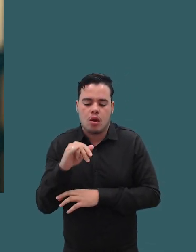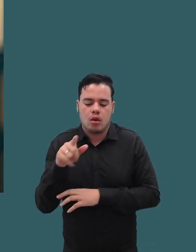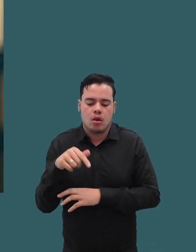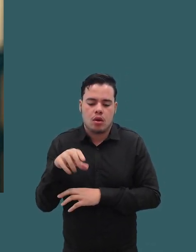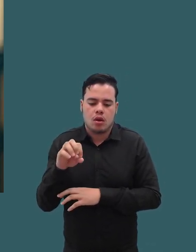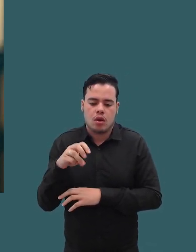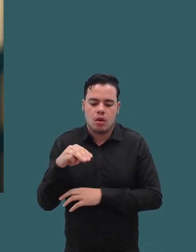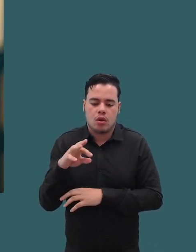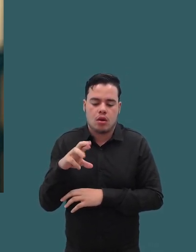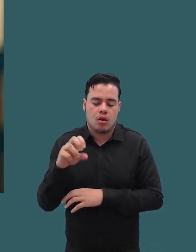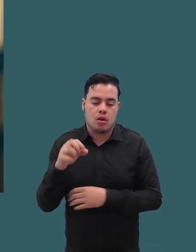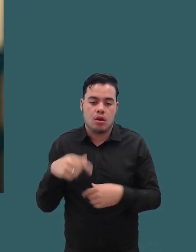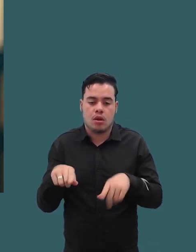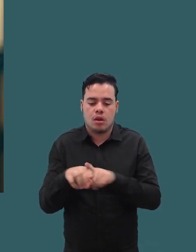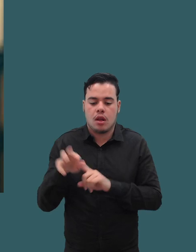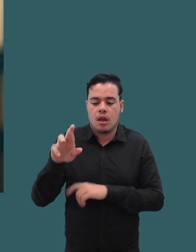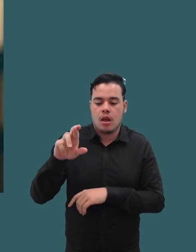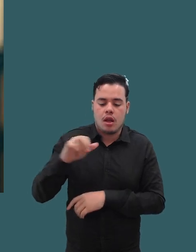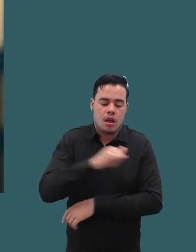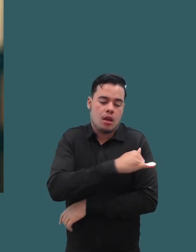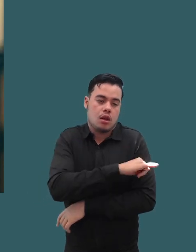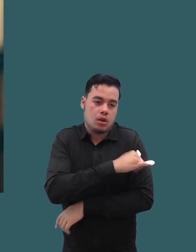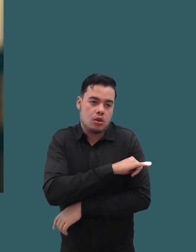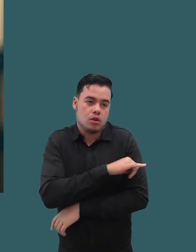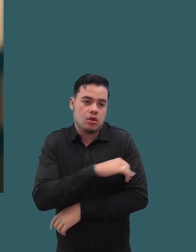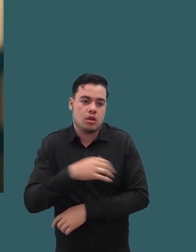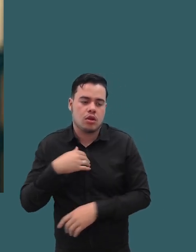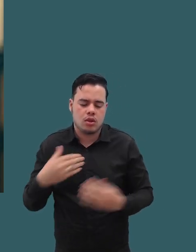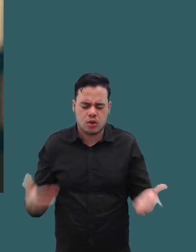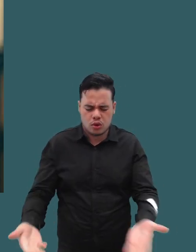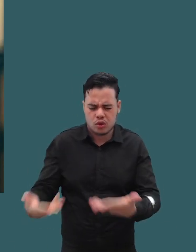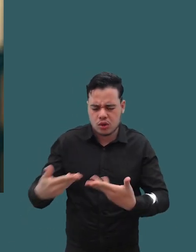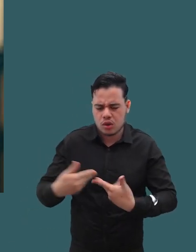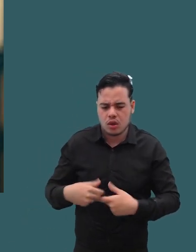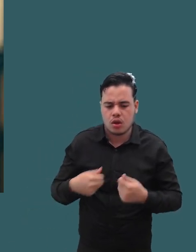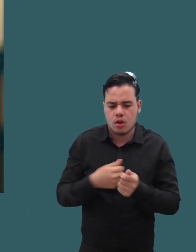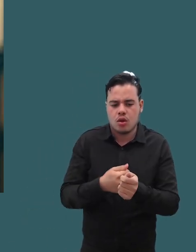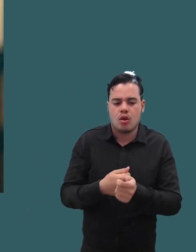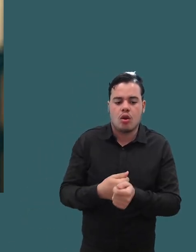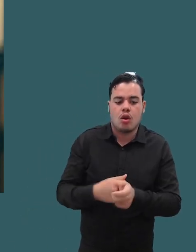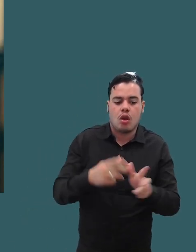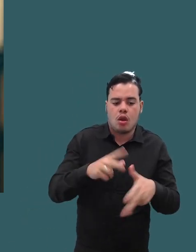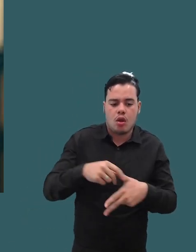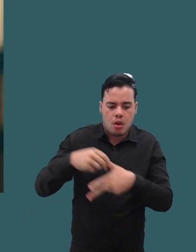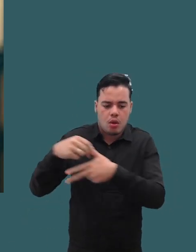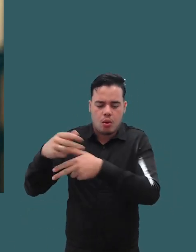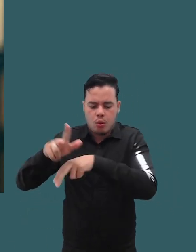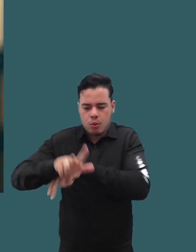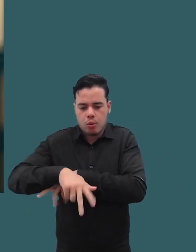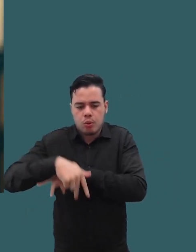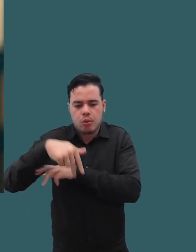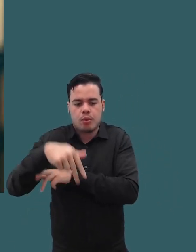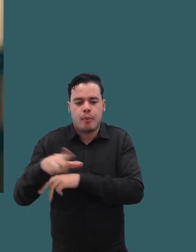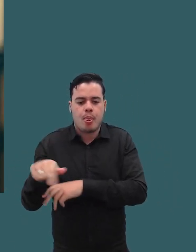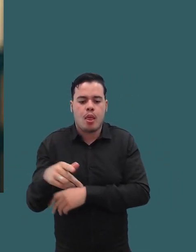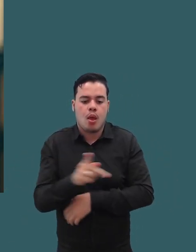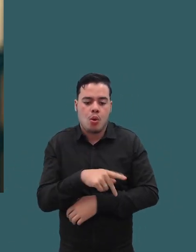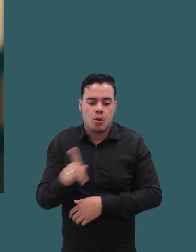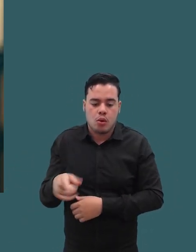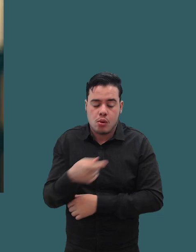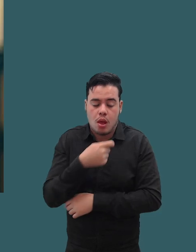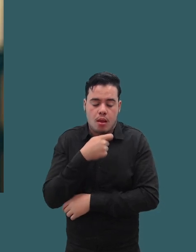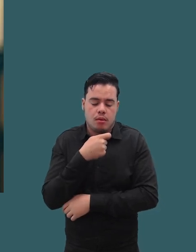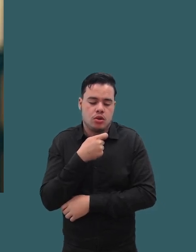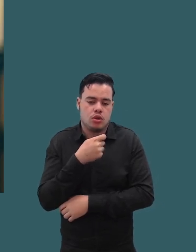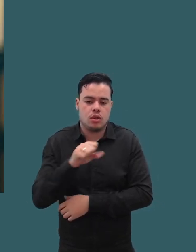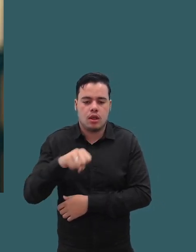O Laboratório Unicamp, Agência Bore, né, com o protagonismo da professora e jornalista Sabine